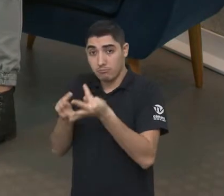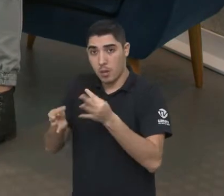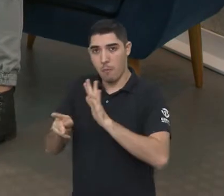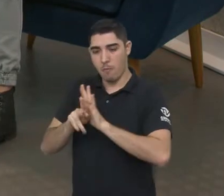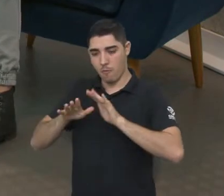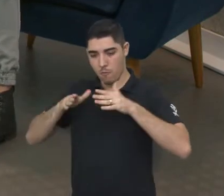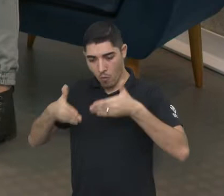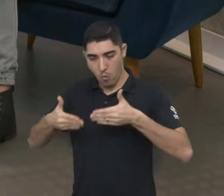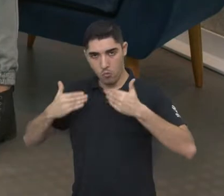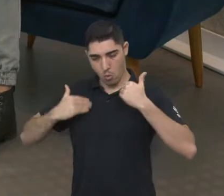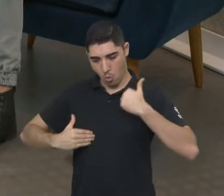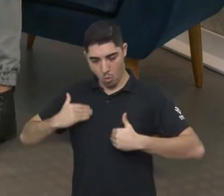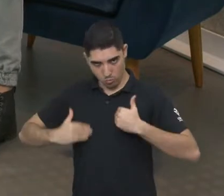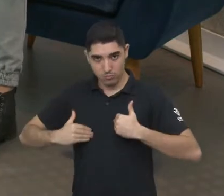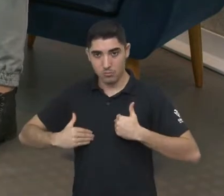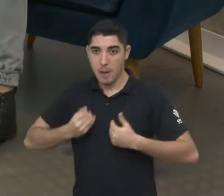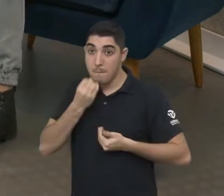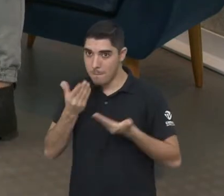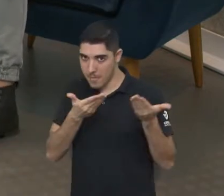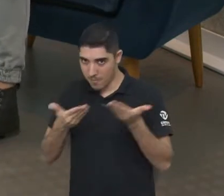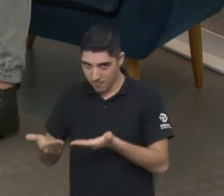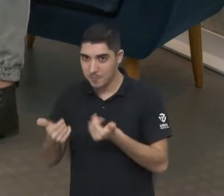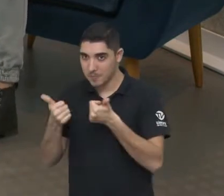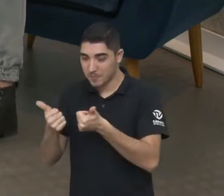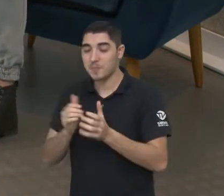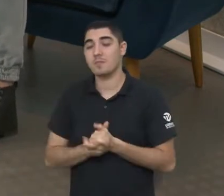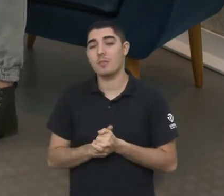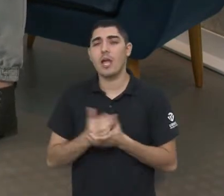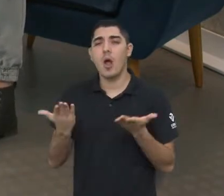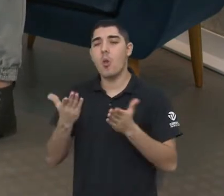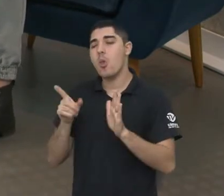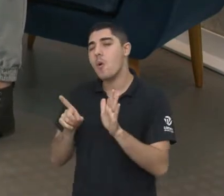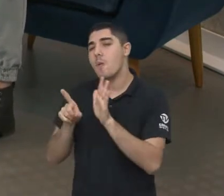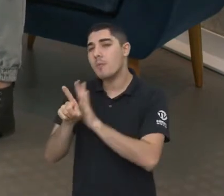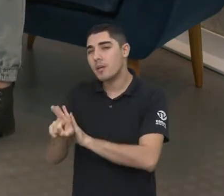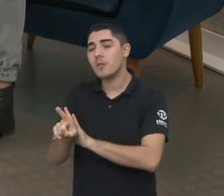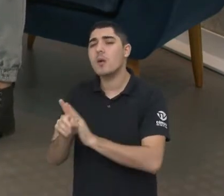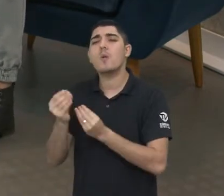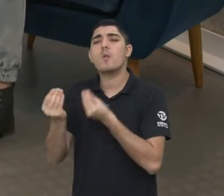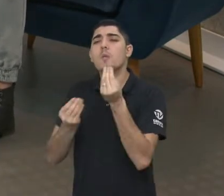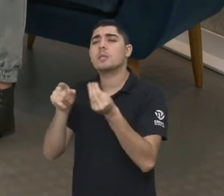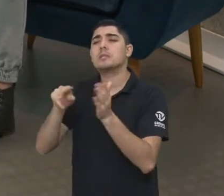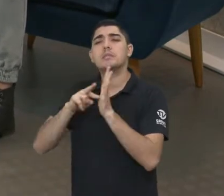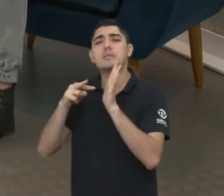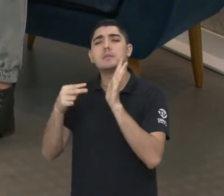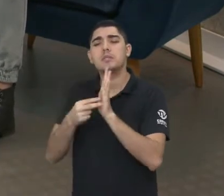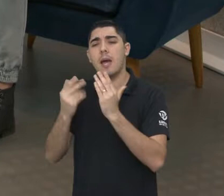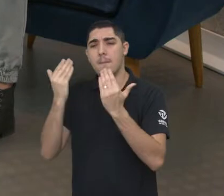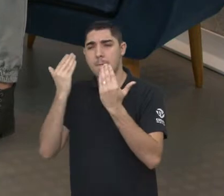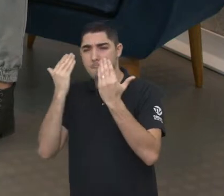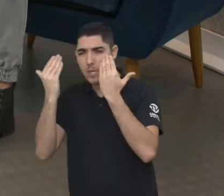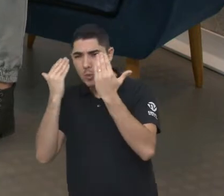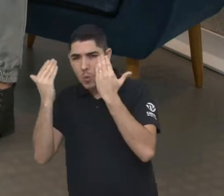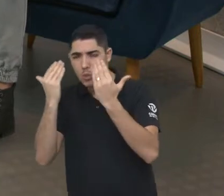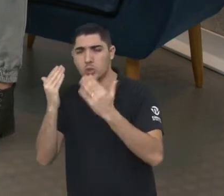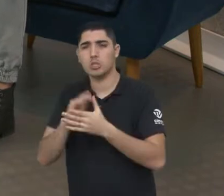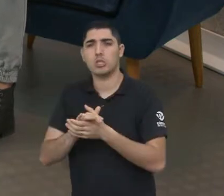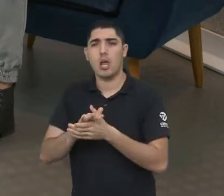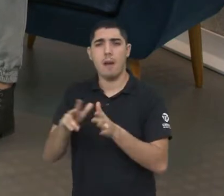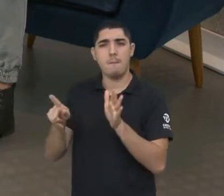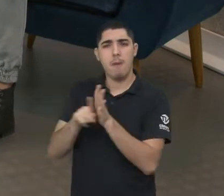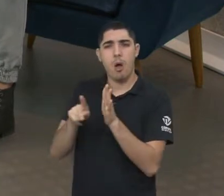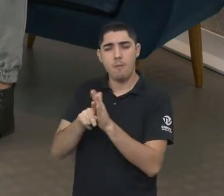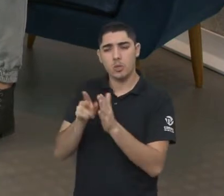terapia corporal. Fernando, então, novamente, seja muito bem-vindo. A gente vai começar perguntando para você, né, o que seria essa psicologia dentro